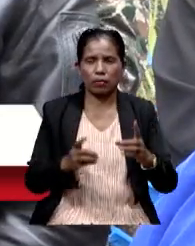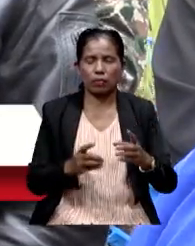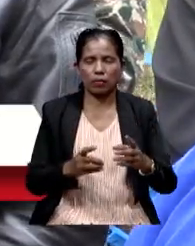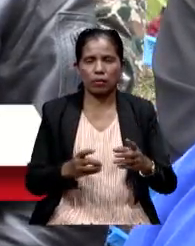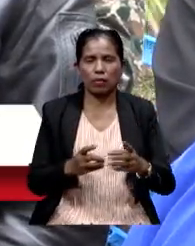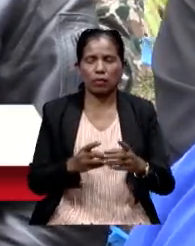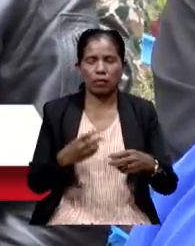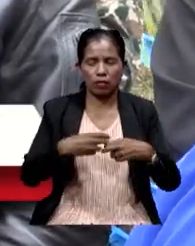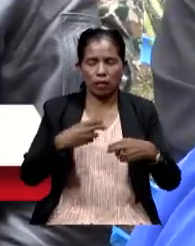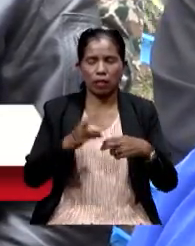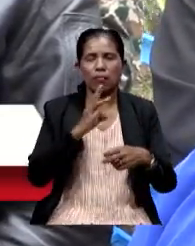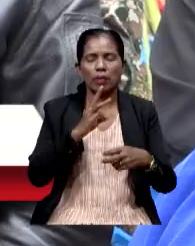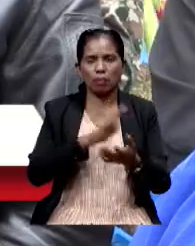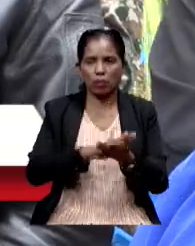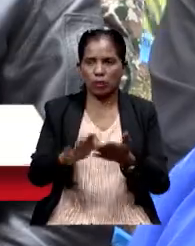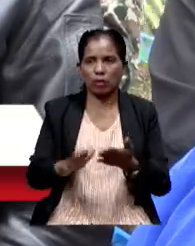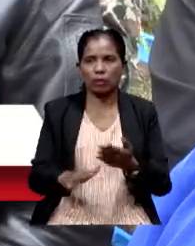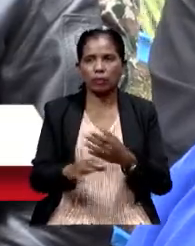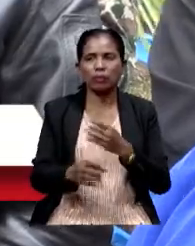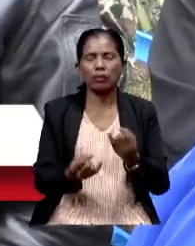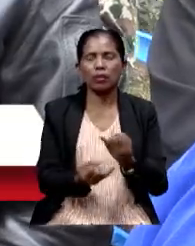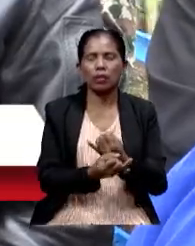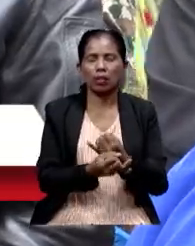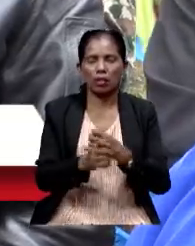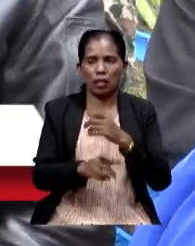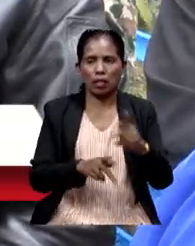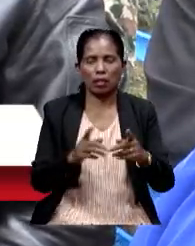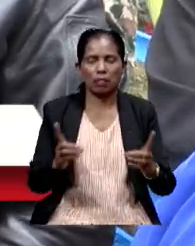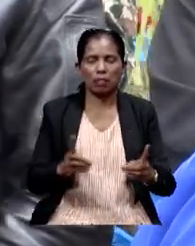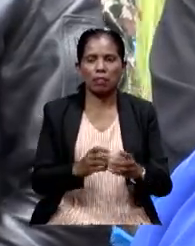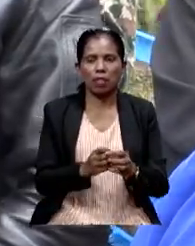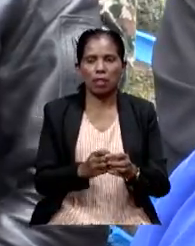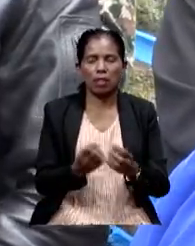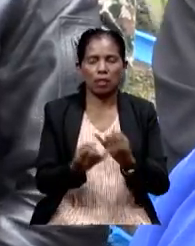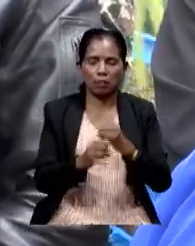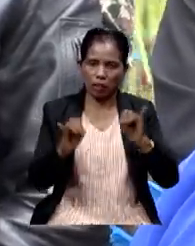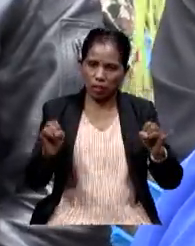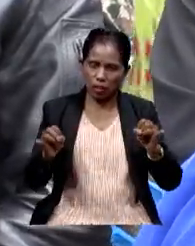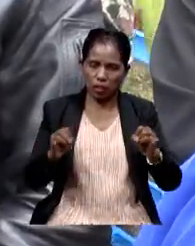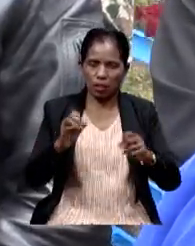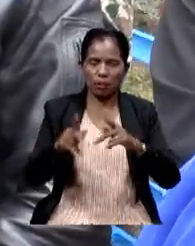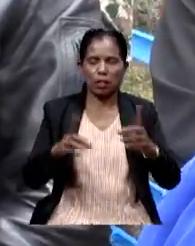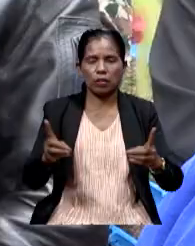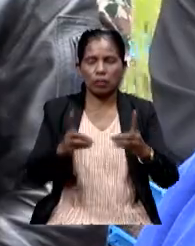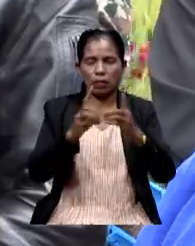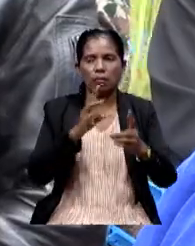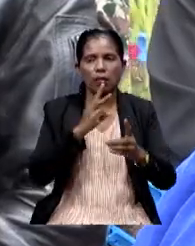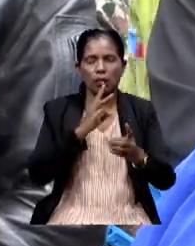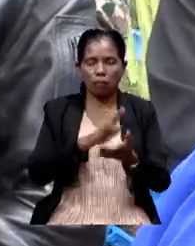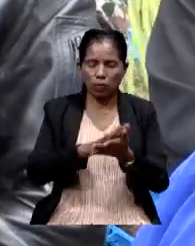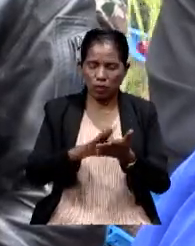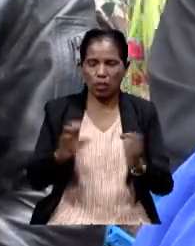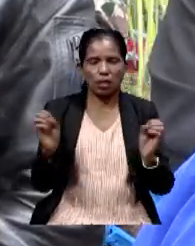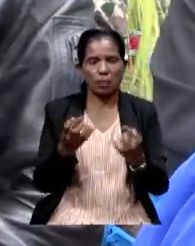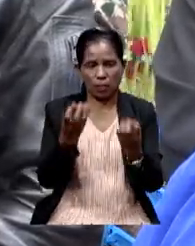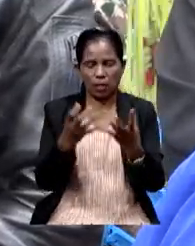bemos ne deste ita kuna mani po kuma de enfrenta bemos ona mas iha bemos iha mas lado un suficiente